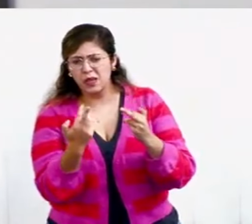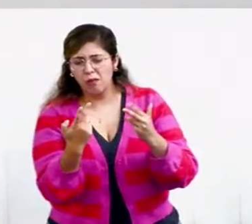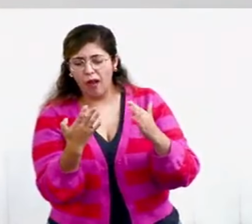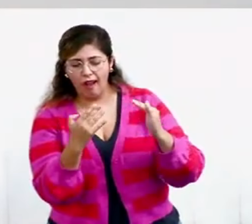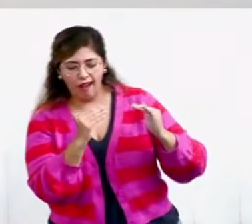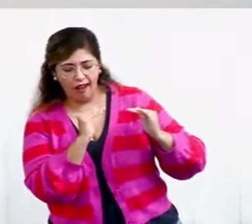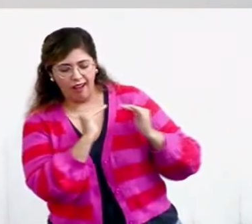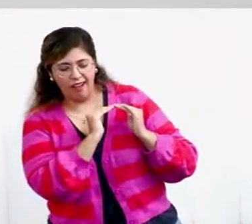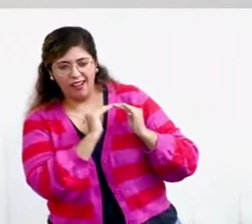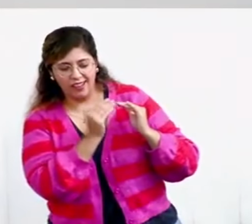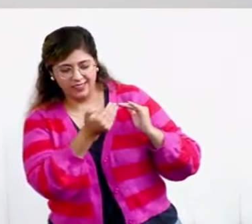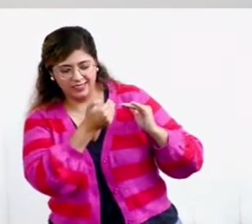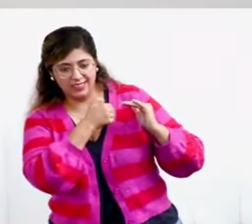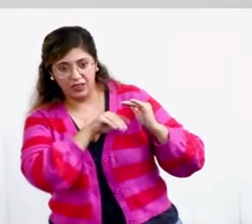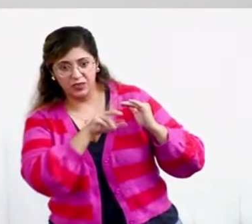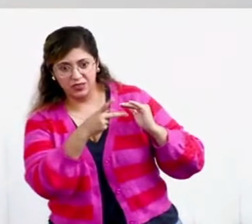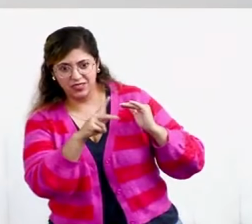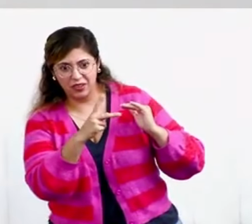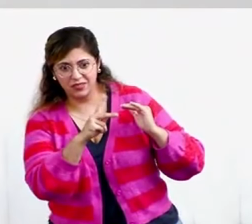no Espírito.